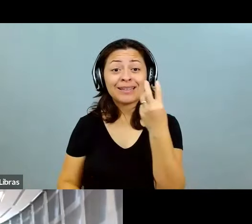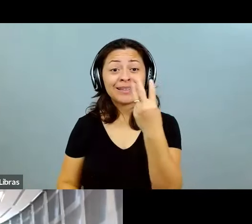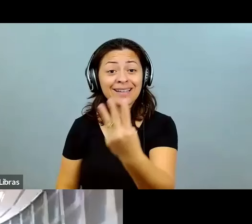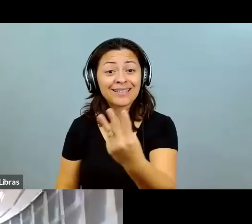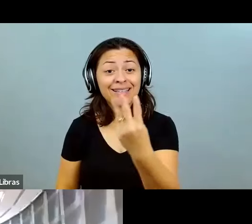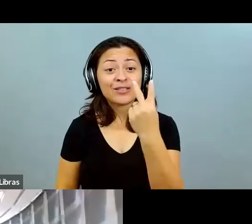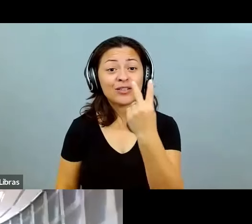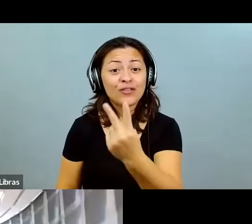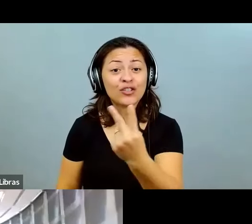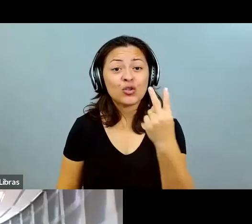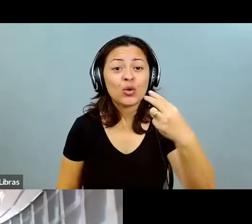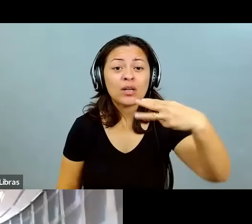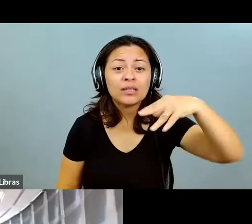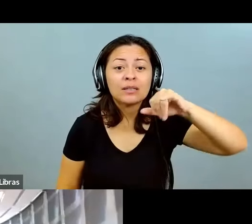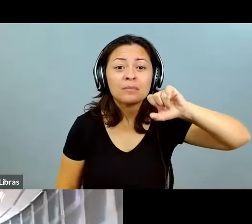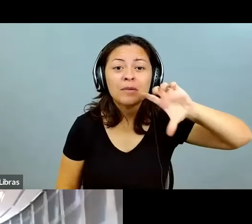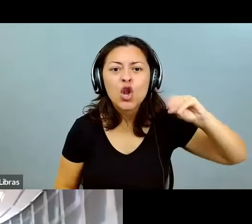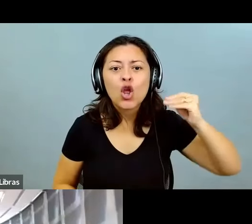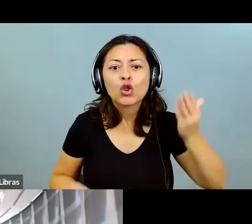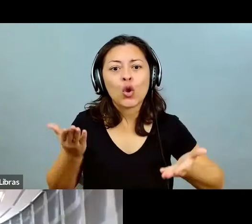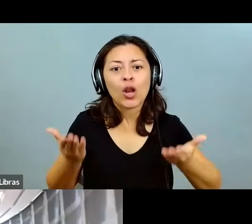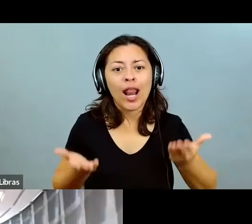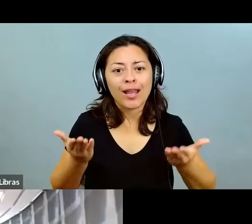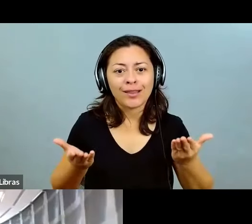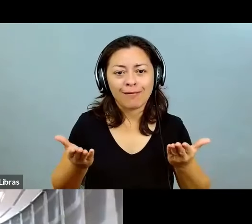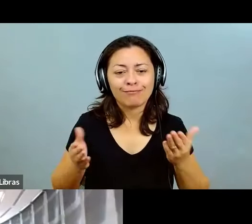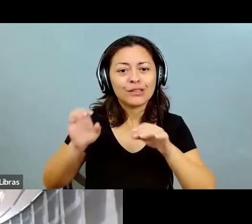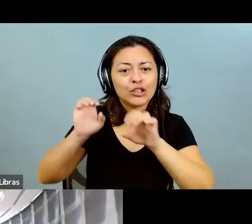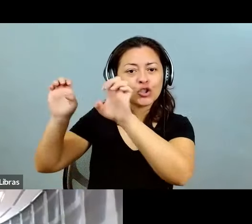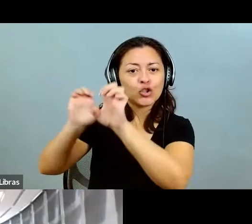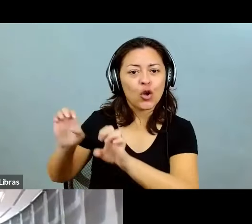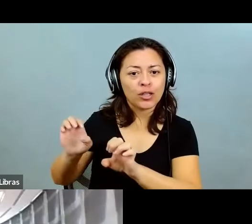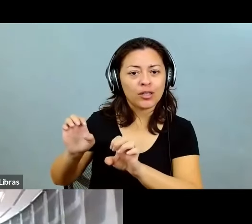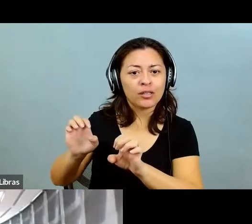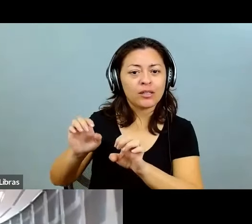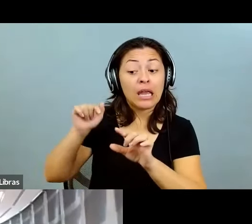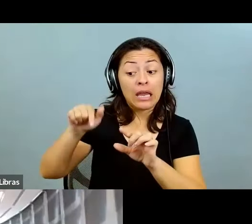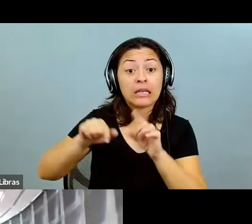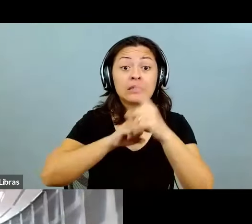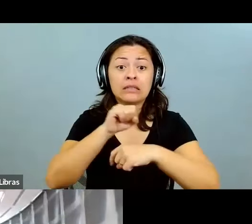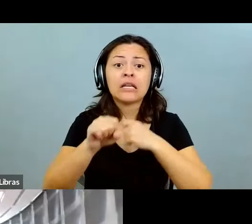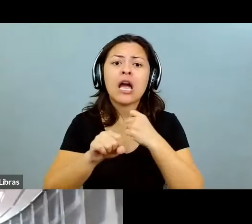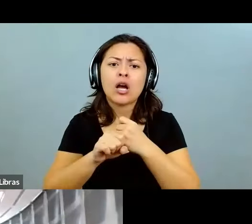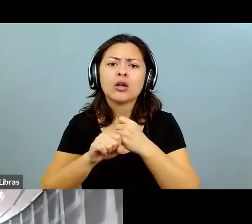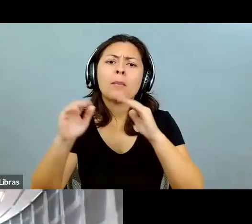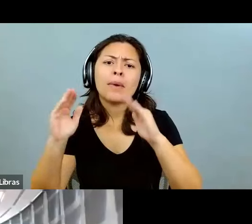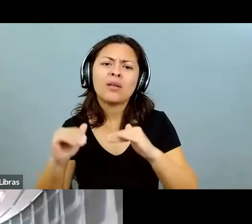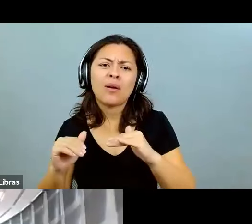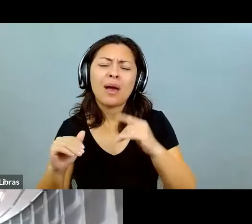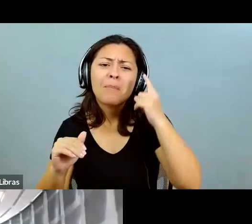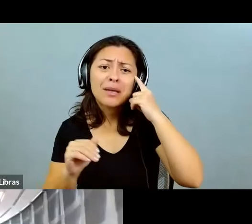toneladas esse ano agora vai ser menor de 300 né então o ano que vem voltar para 330